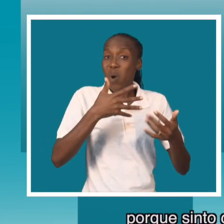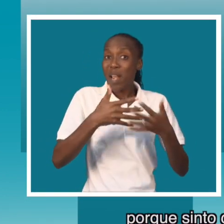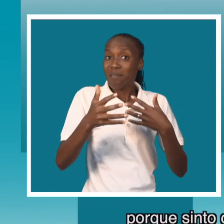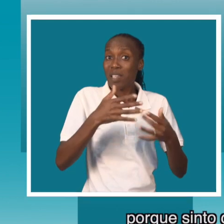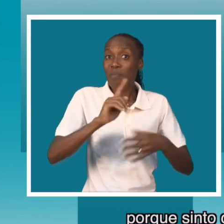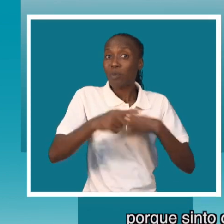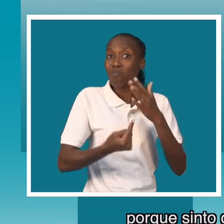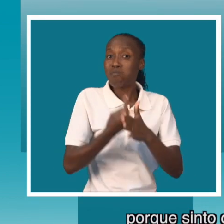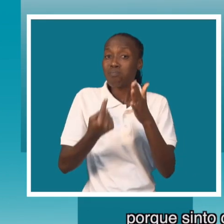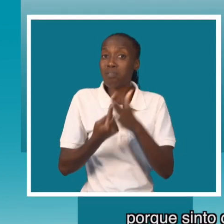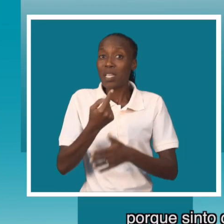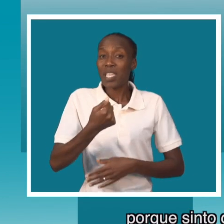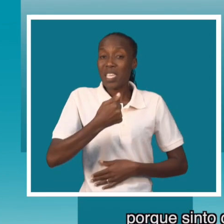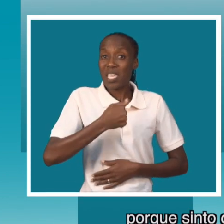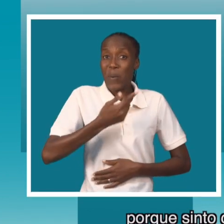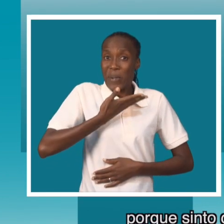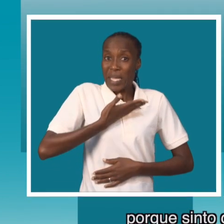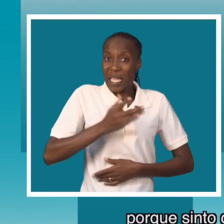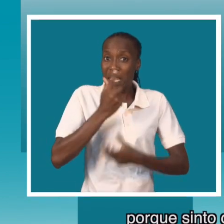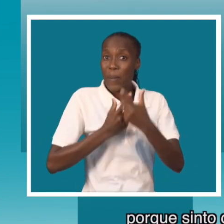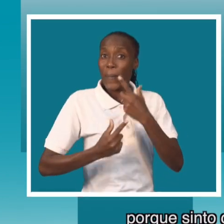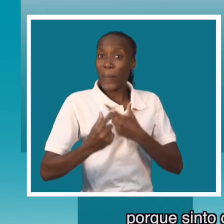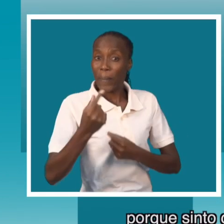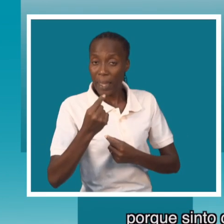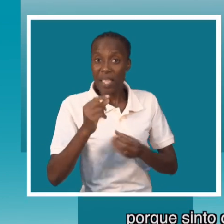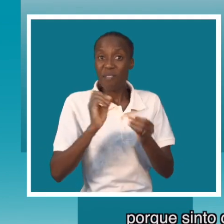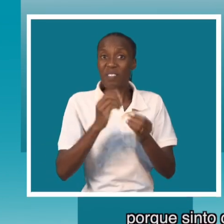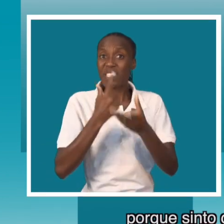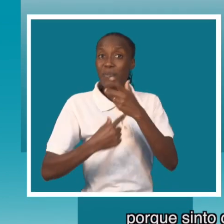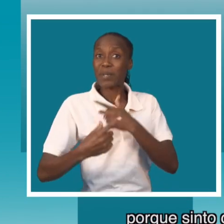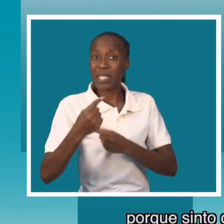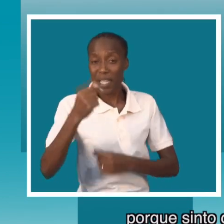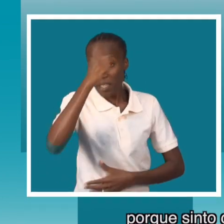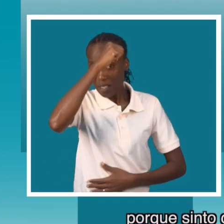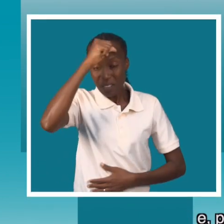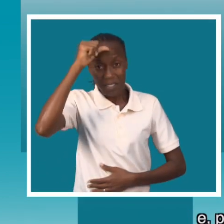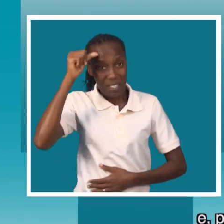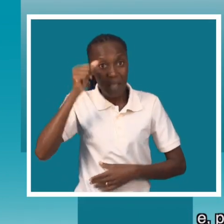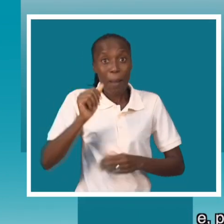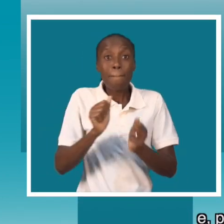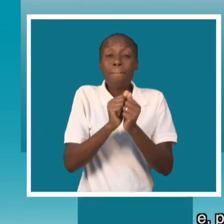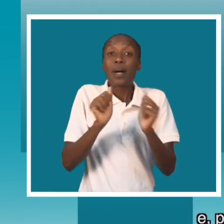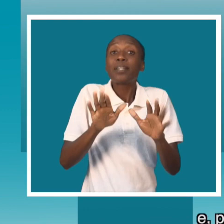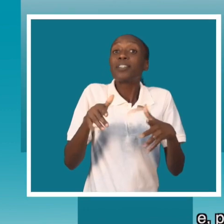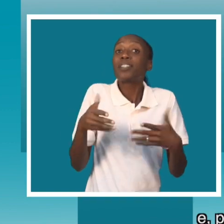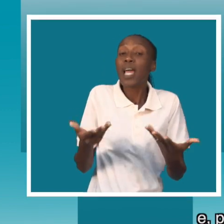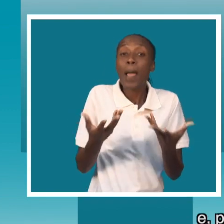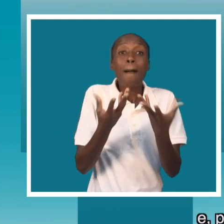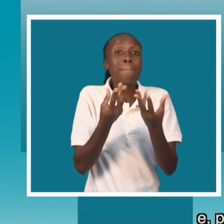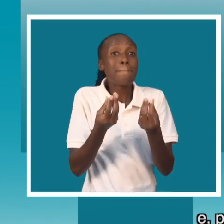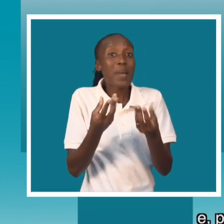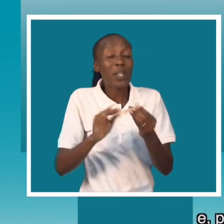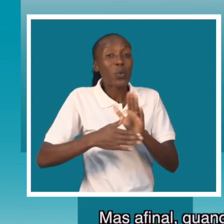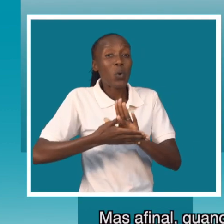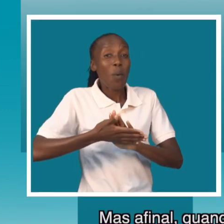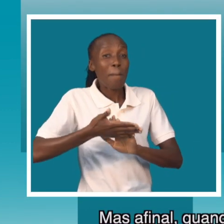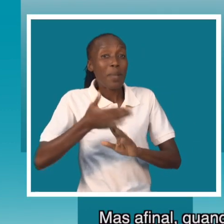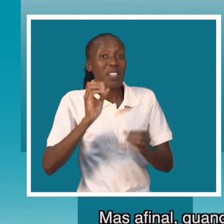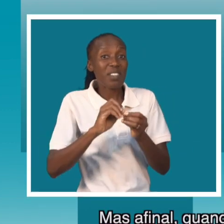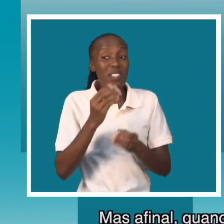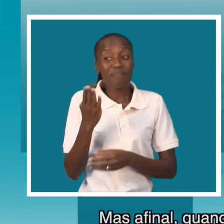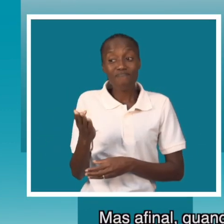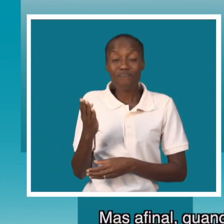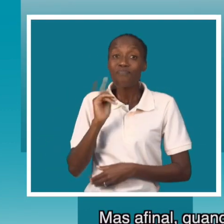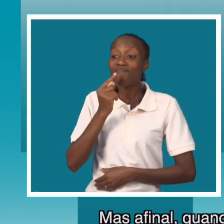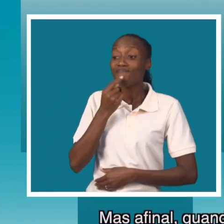sinto às vezes que em qualquer momento pode acontecer algo e eu vou precisar sair. E para sair vai ser difícil. Mas afinal,